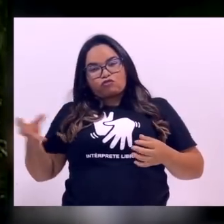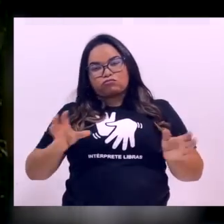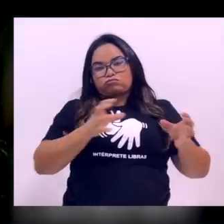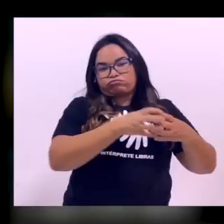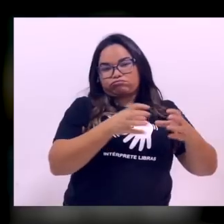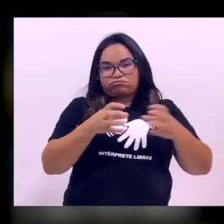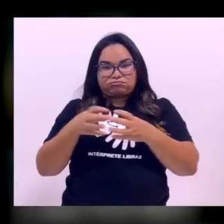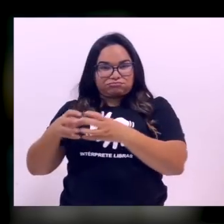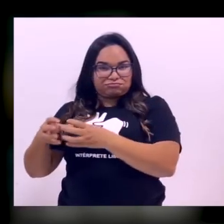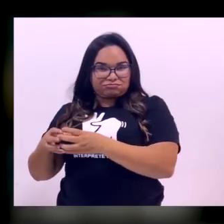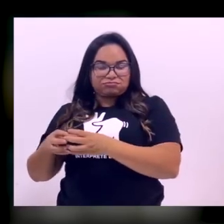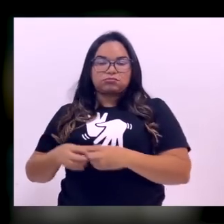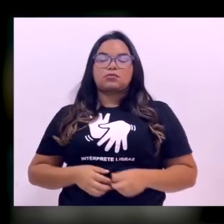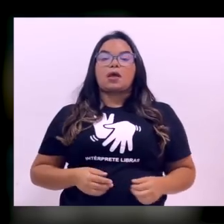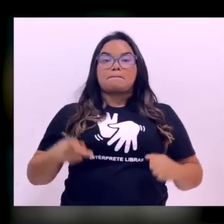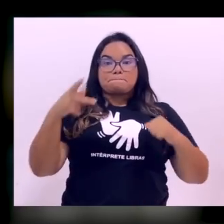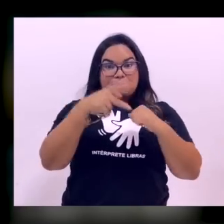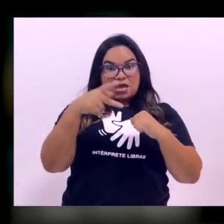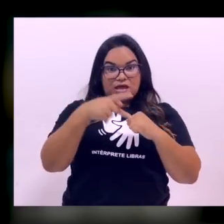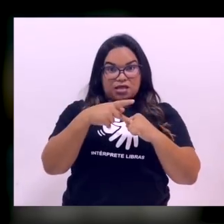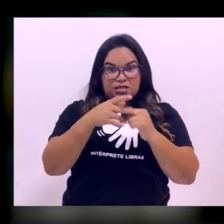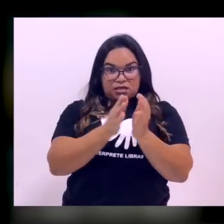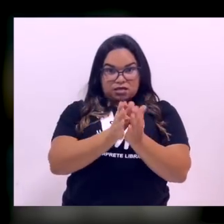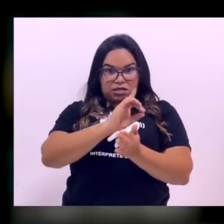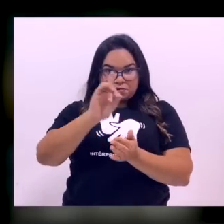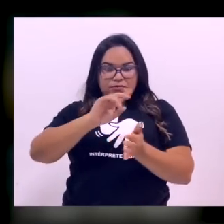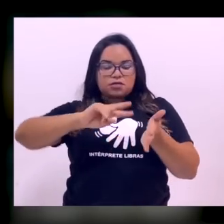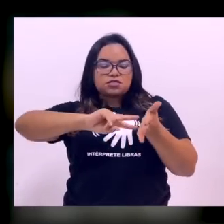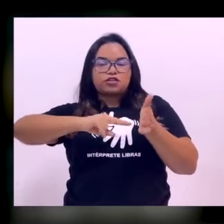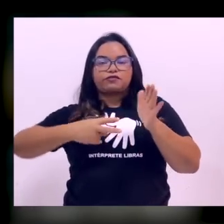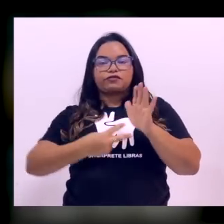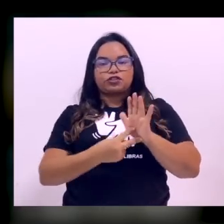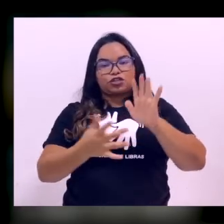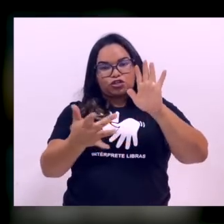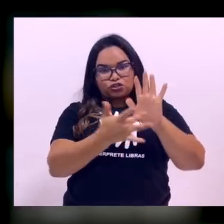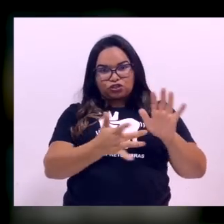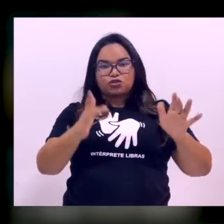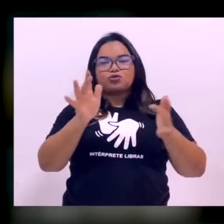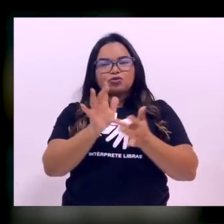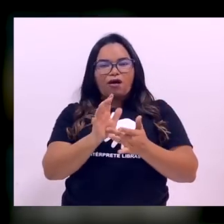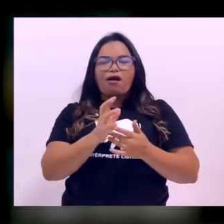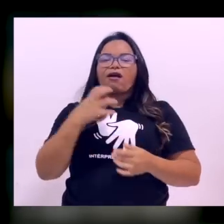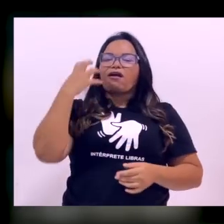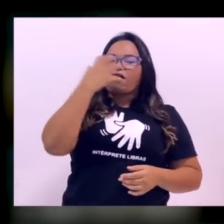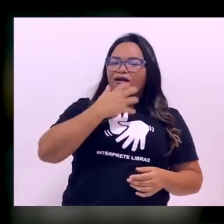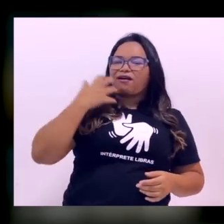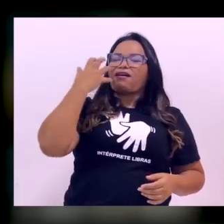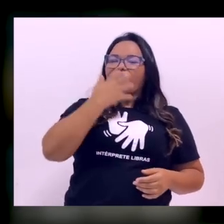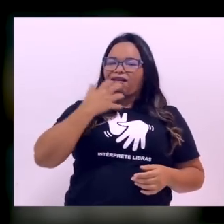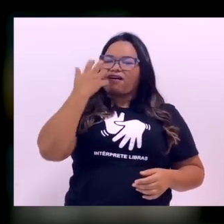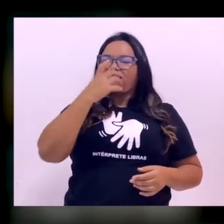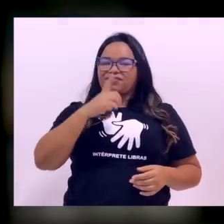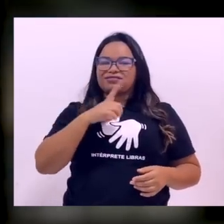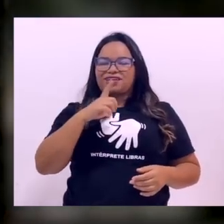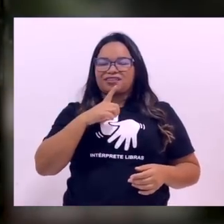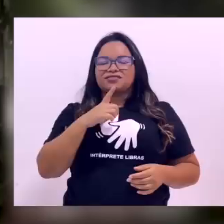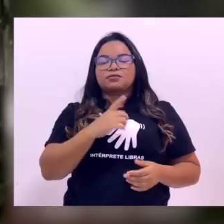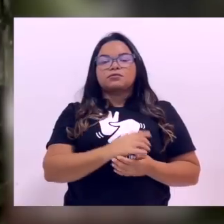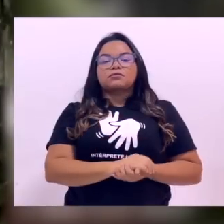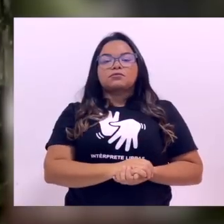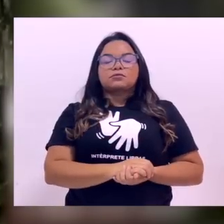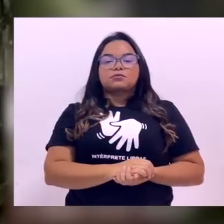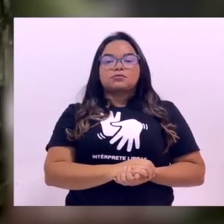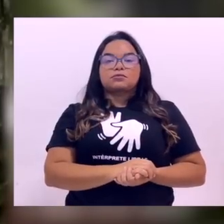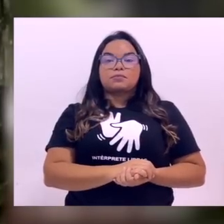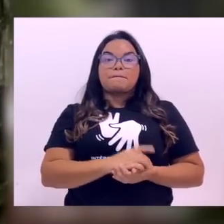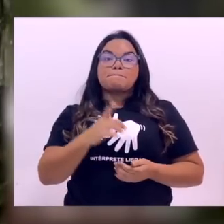que se levantarão desse reino. A rocha na Bíblia é Jesus. Isto é o que cantamos nos nossos hinos